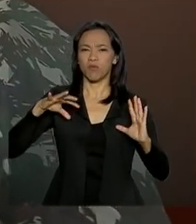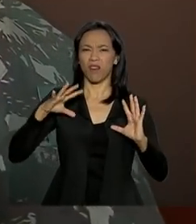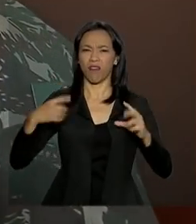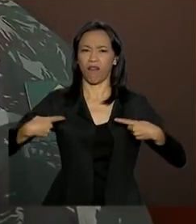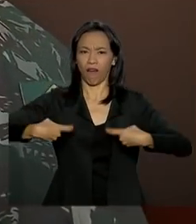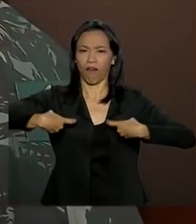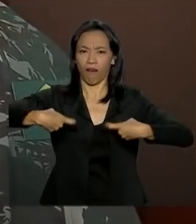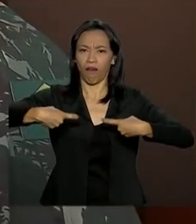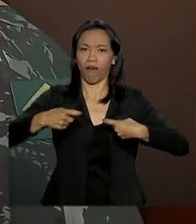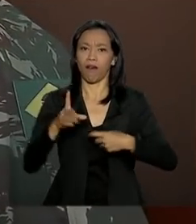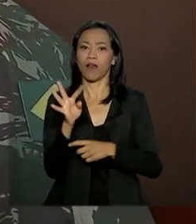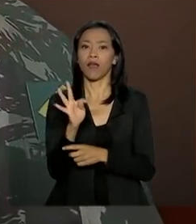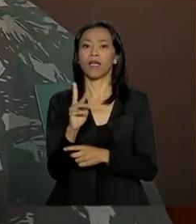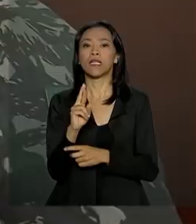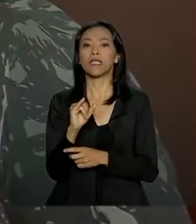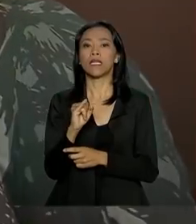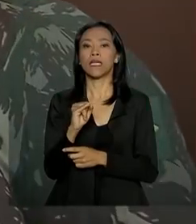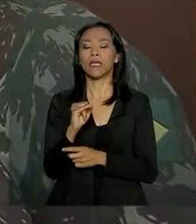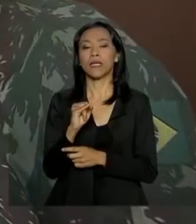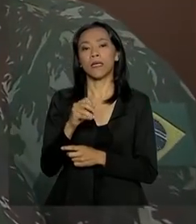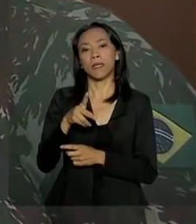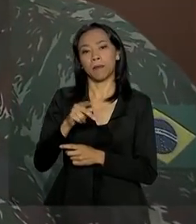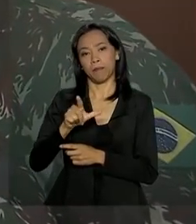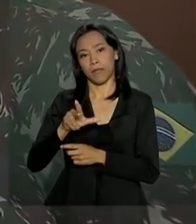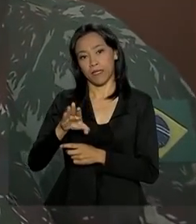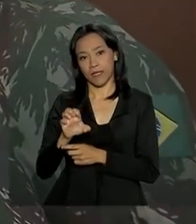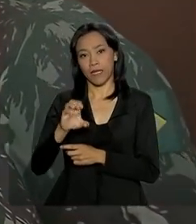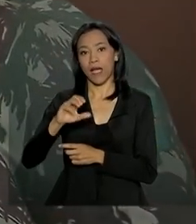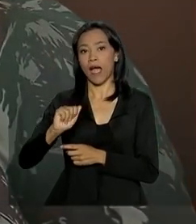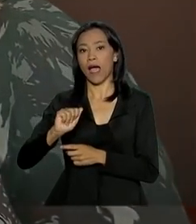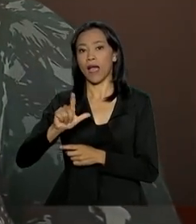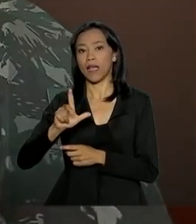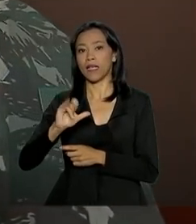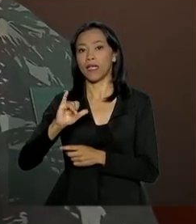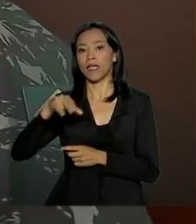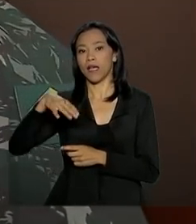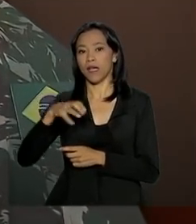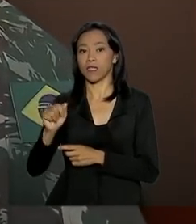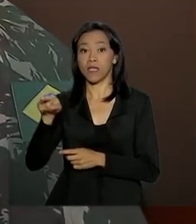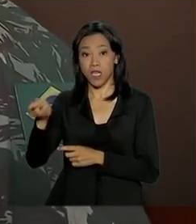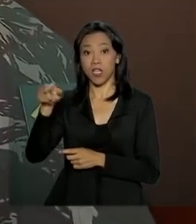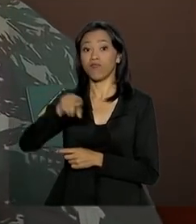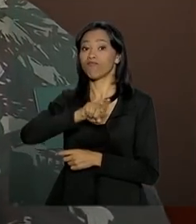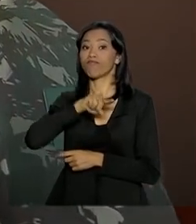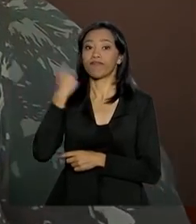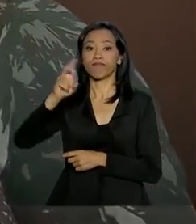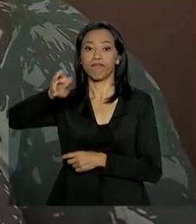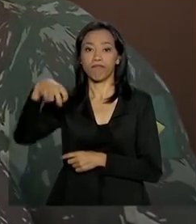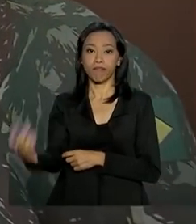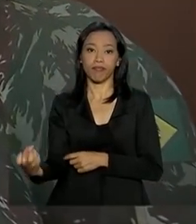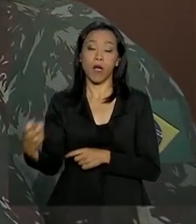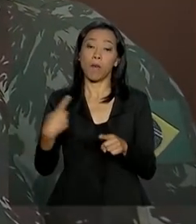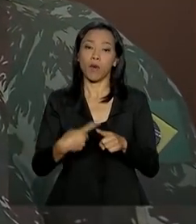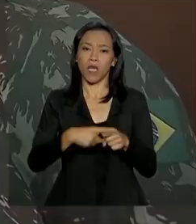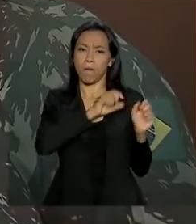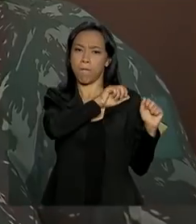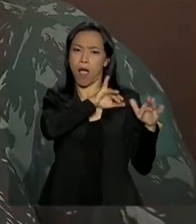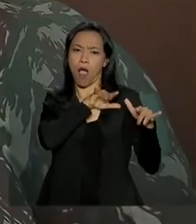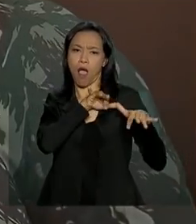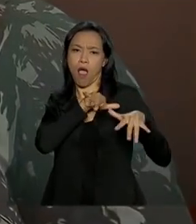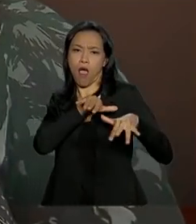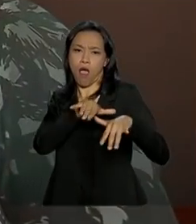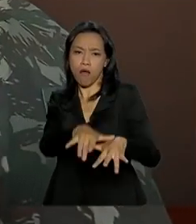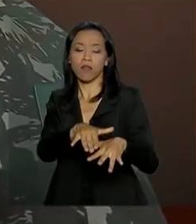Aliança, onde inclusive ele veio a falecer por ocasião da chegada das tropas aliadas na